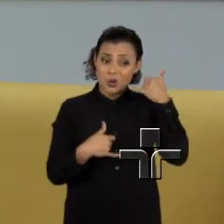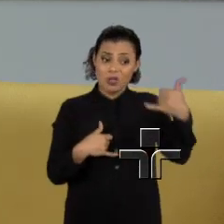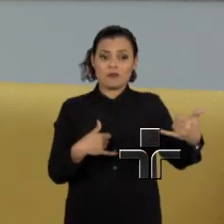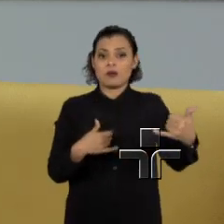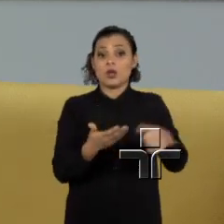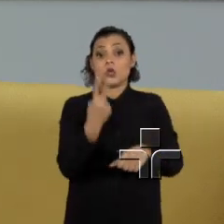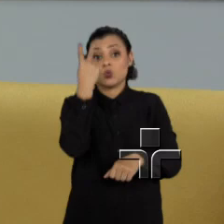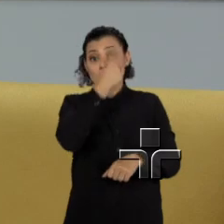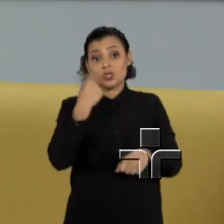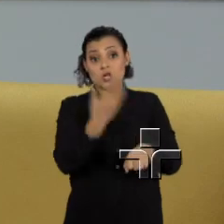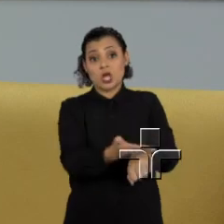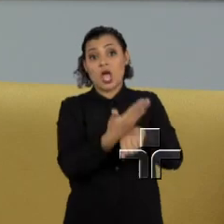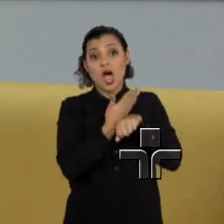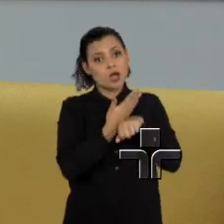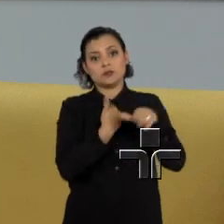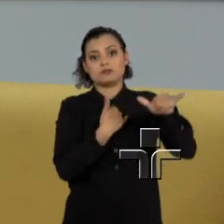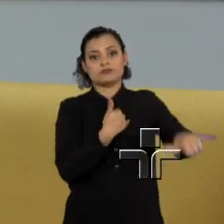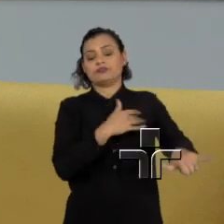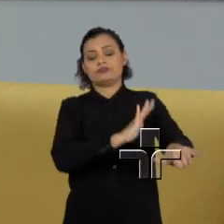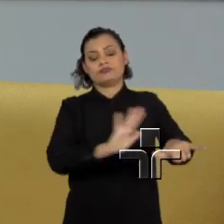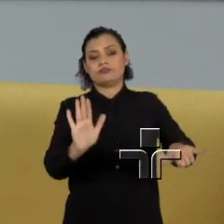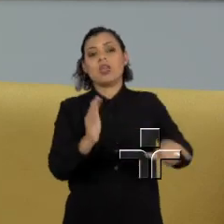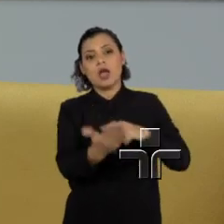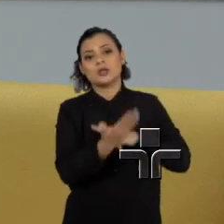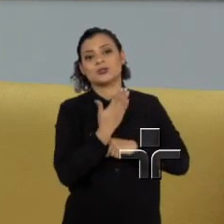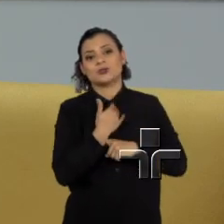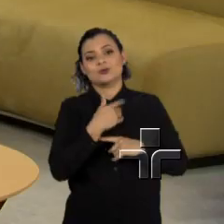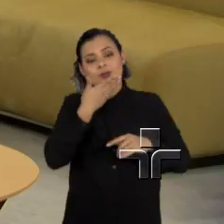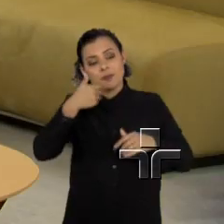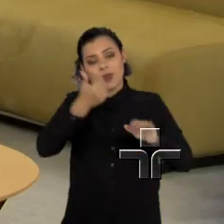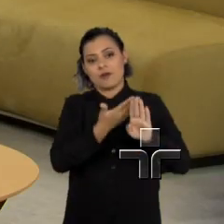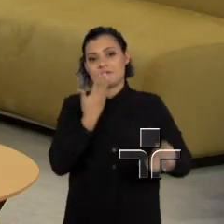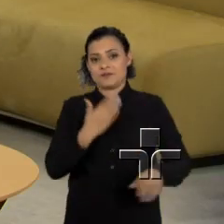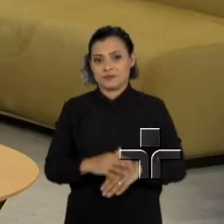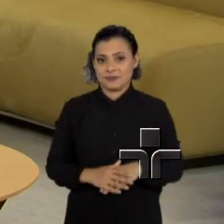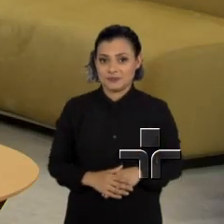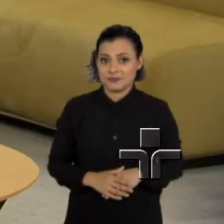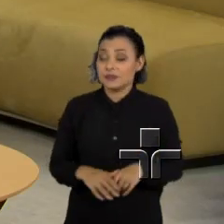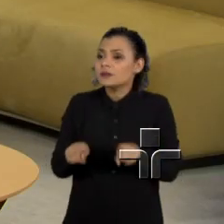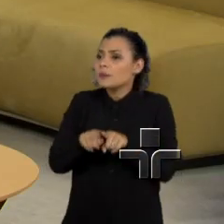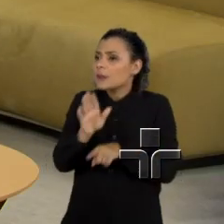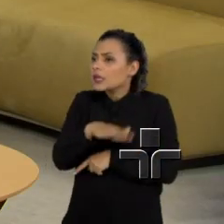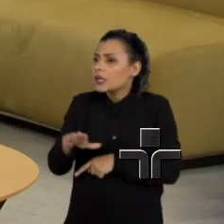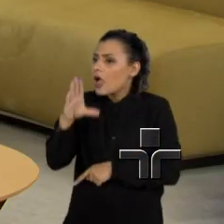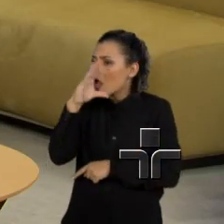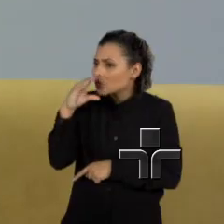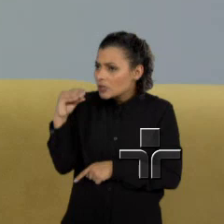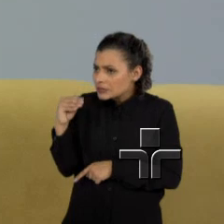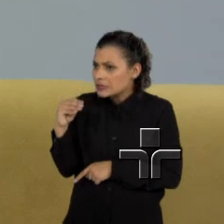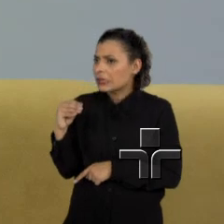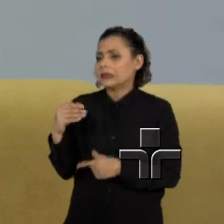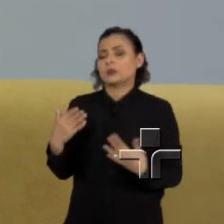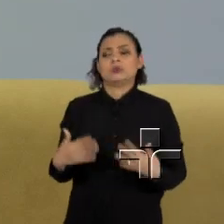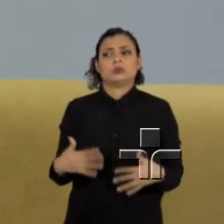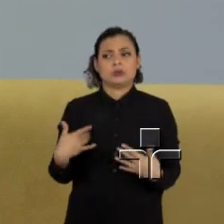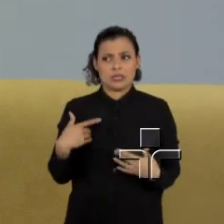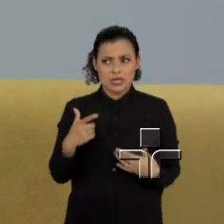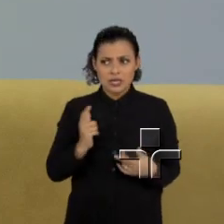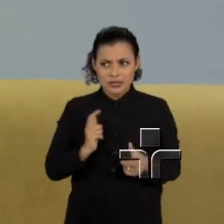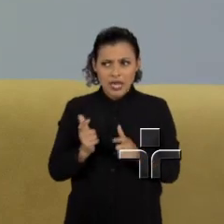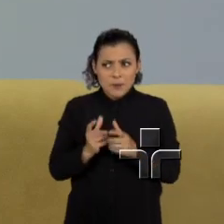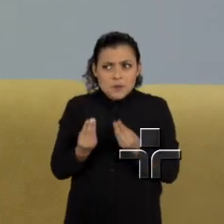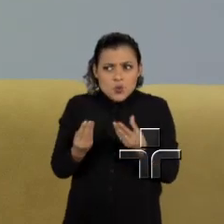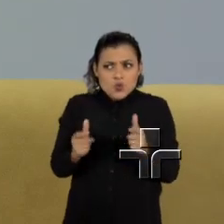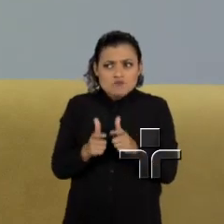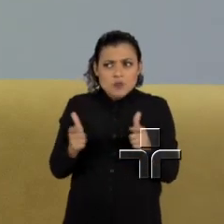horas desligados antes do início do sono. Isso já ajuda muito. Doutora, para terminar, crianças e adolescentes, isso aumenta